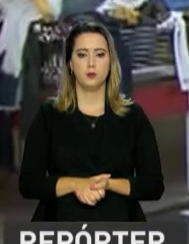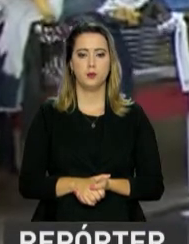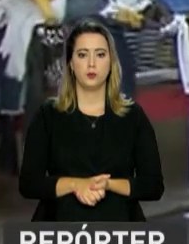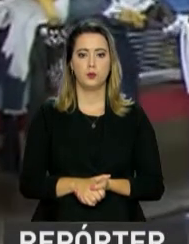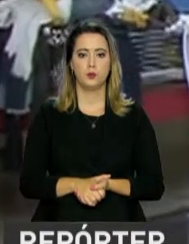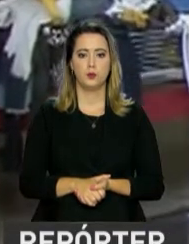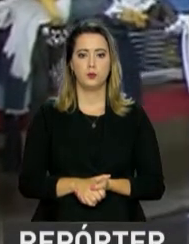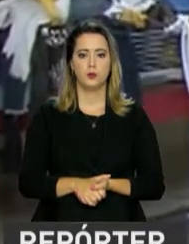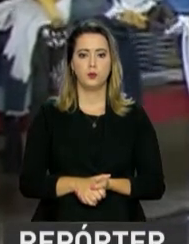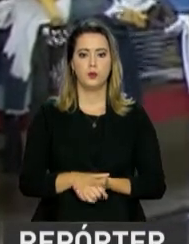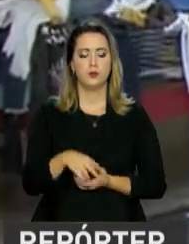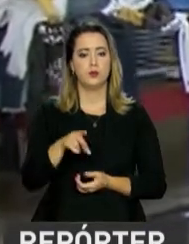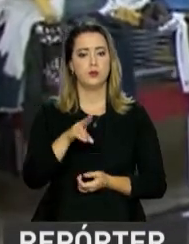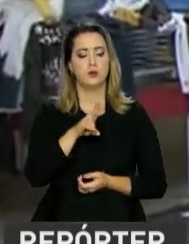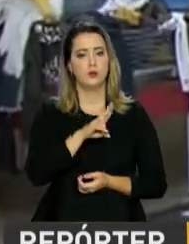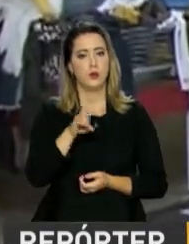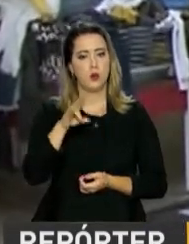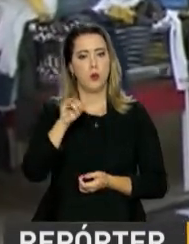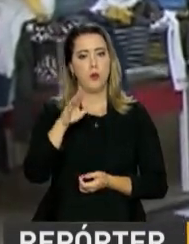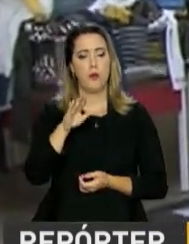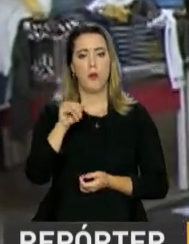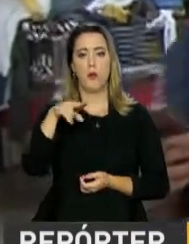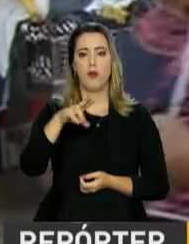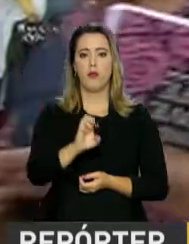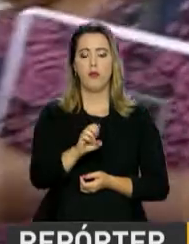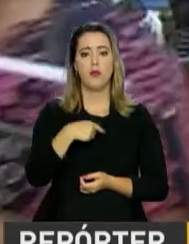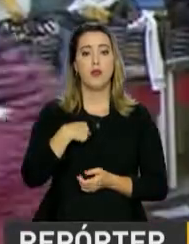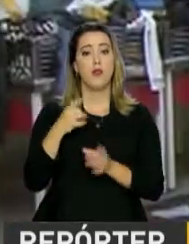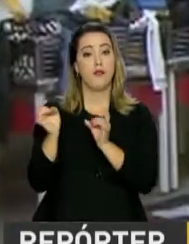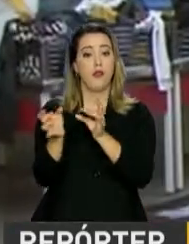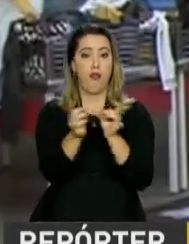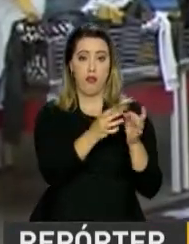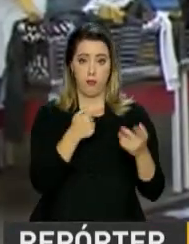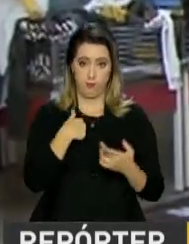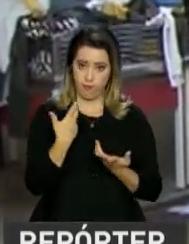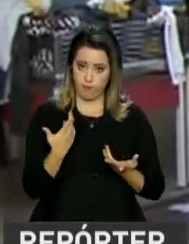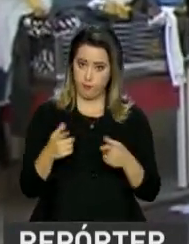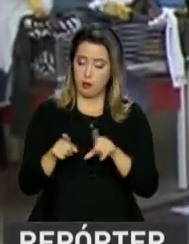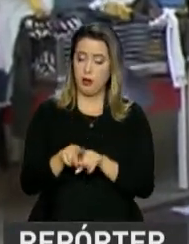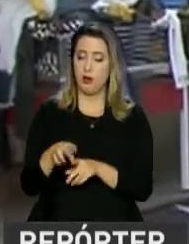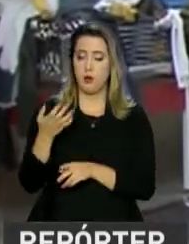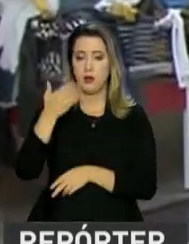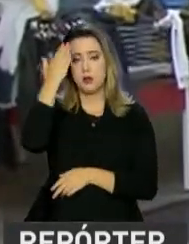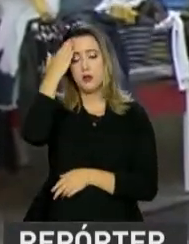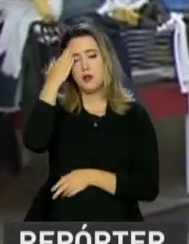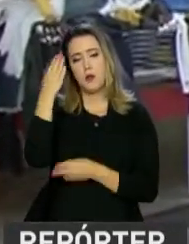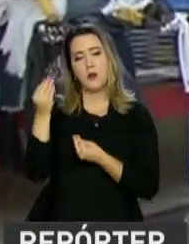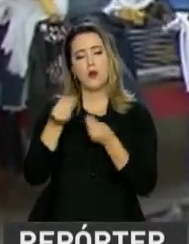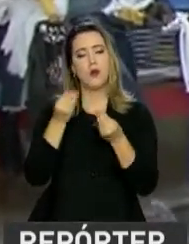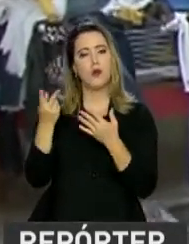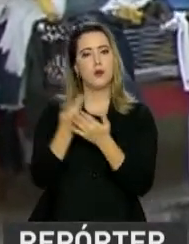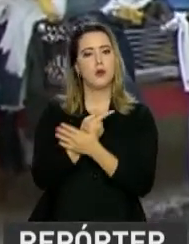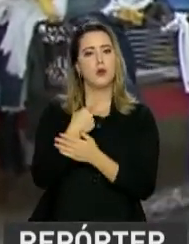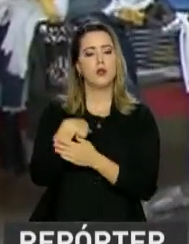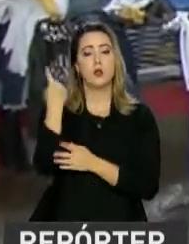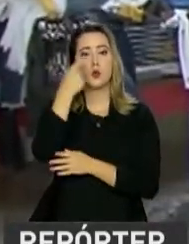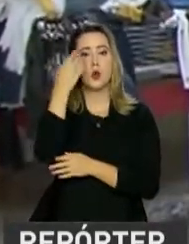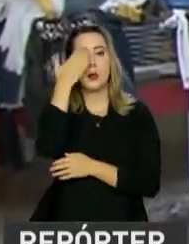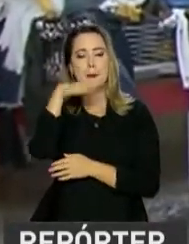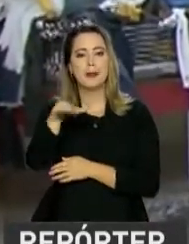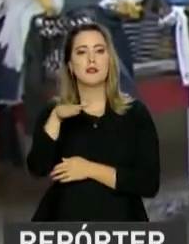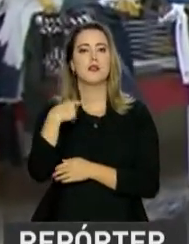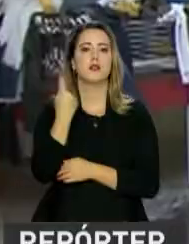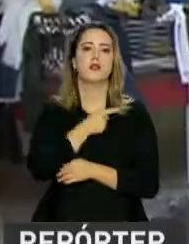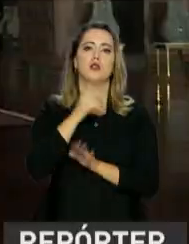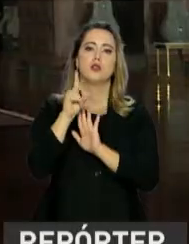meu nome ou imagem da silva promotor de vendas eu gostaria de saber como é que vai funcionar o trabalho parcial e nós